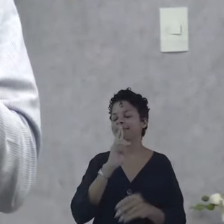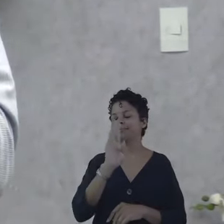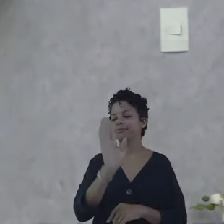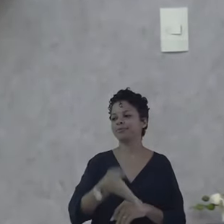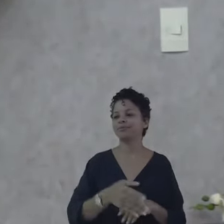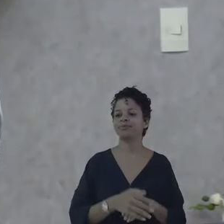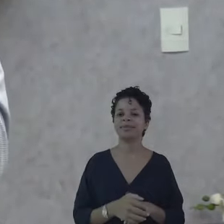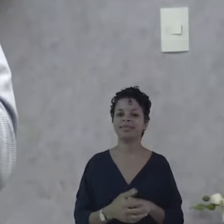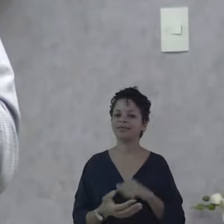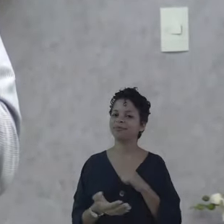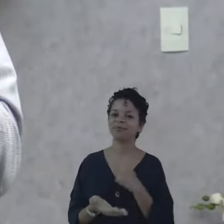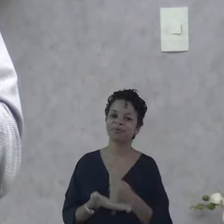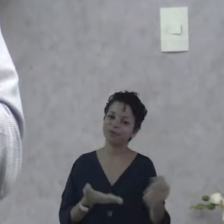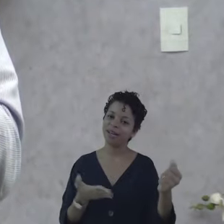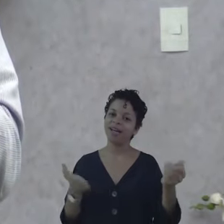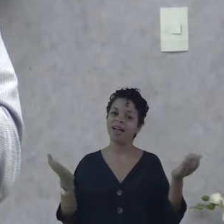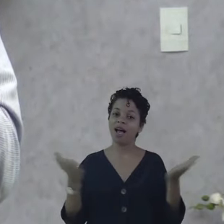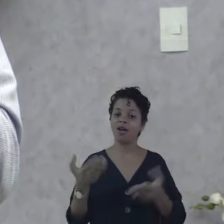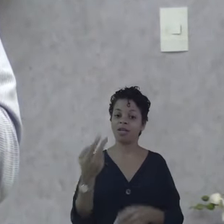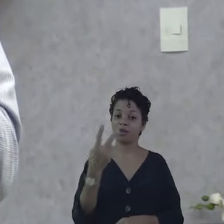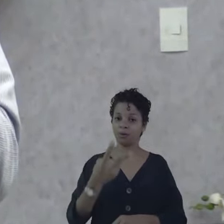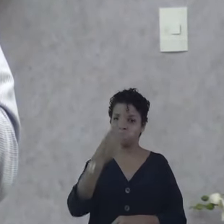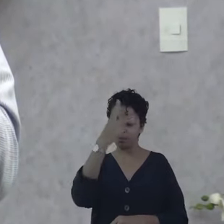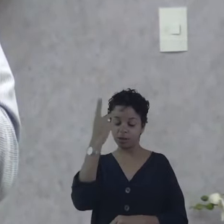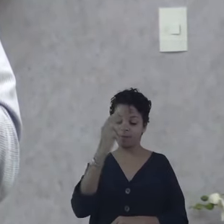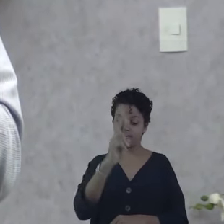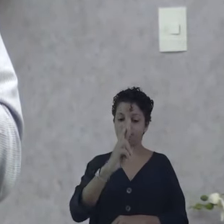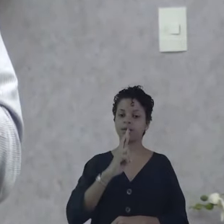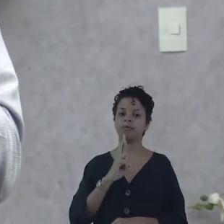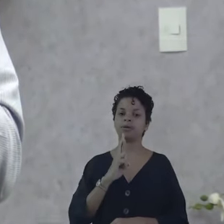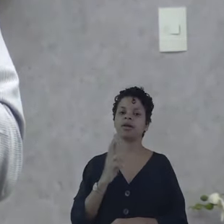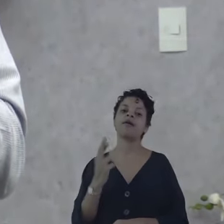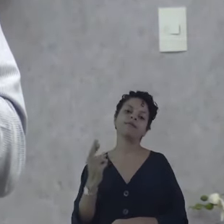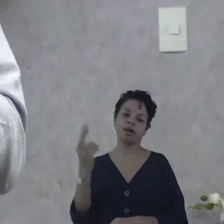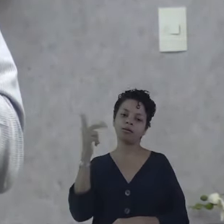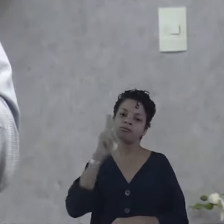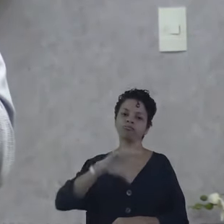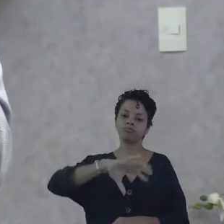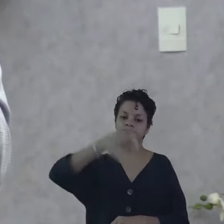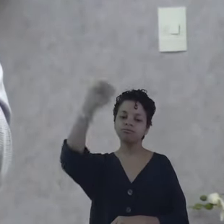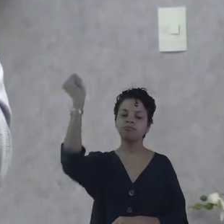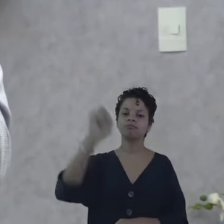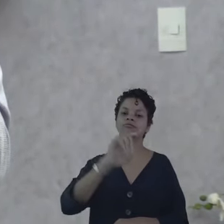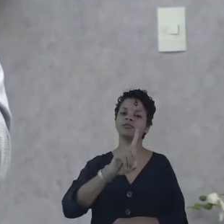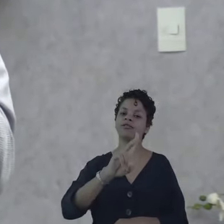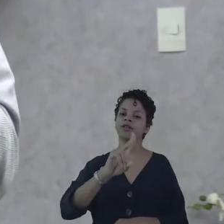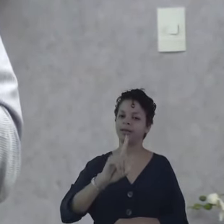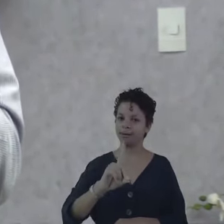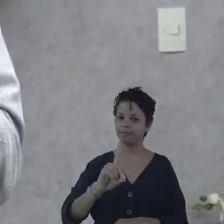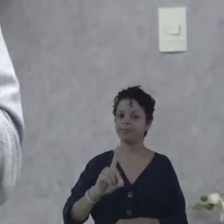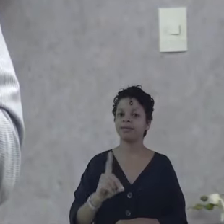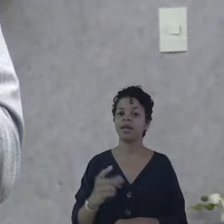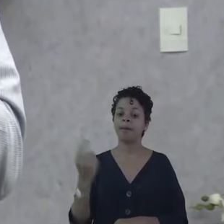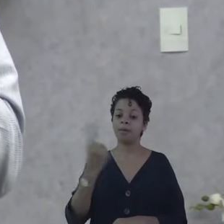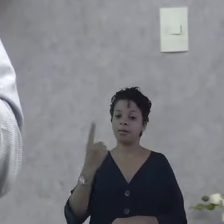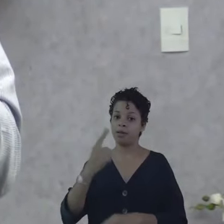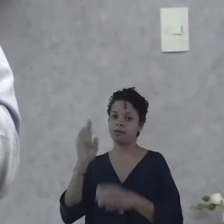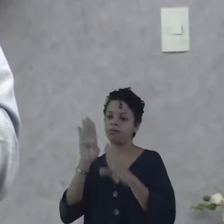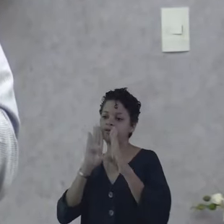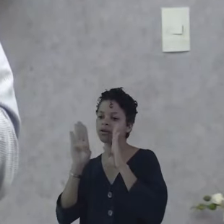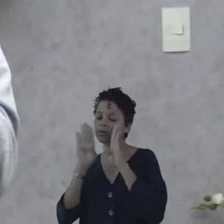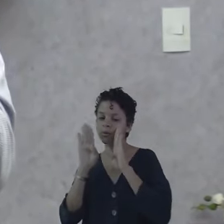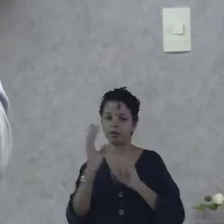E as duas primeiras pessoas que responderem vão ganhar o DVD. Só que vai ser a primeira pessoa do Facebook e a